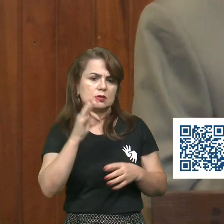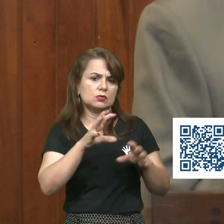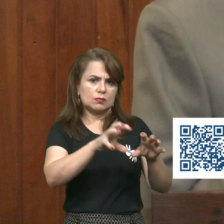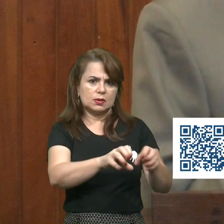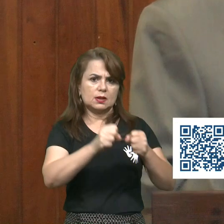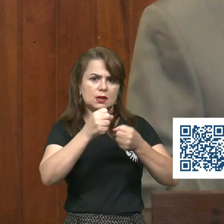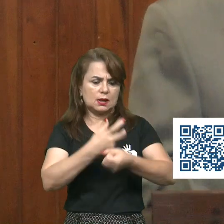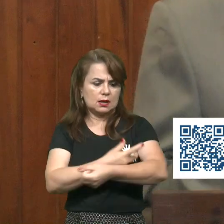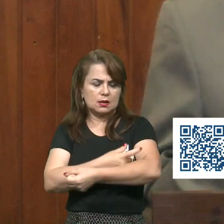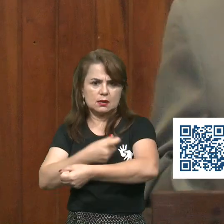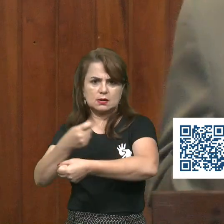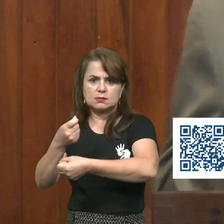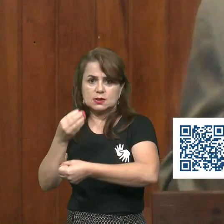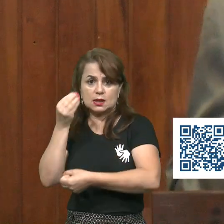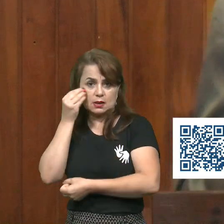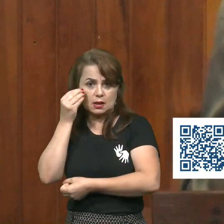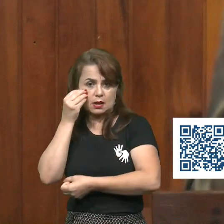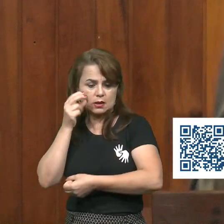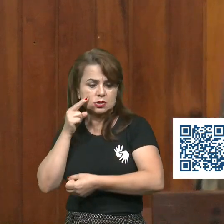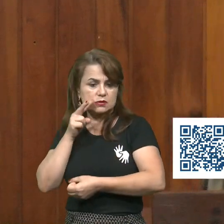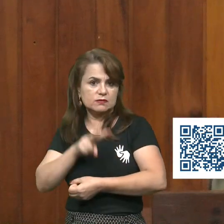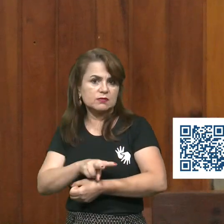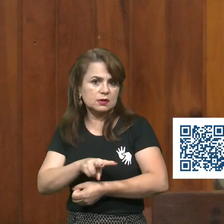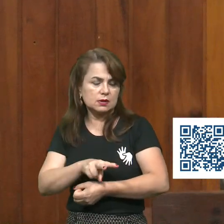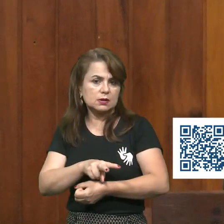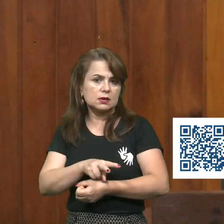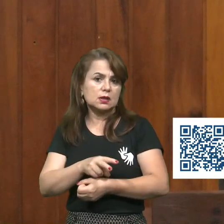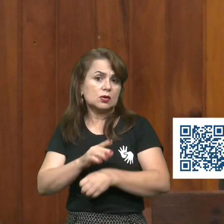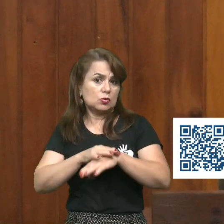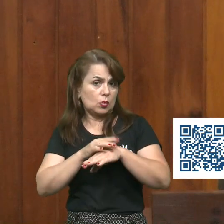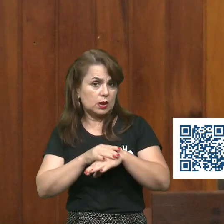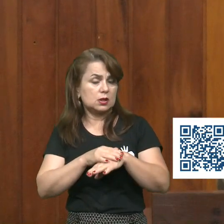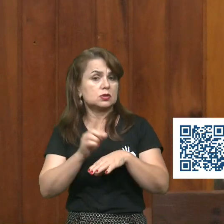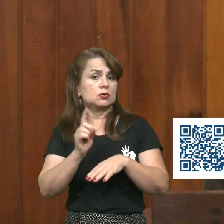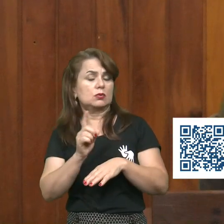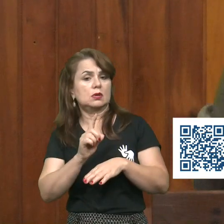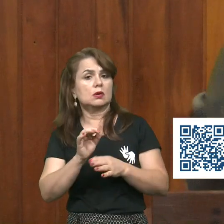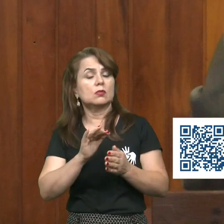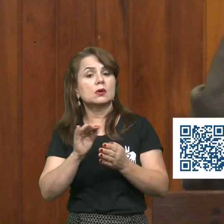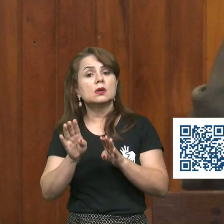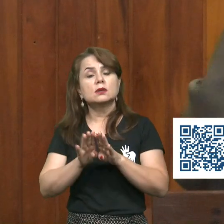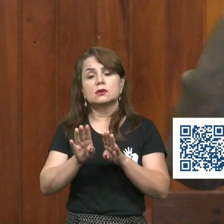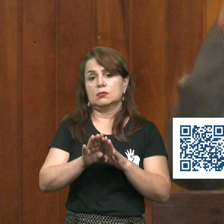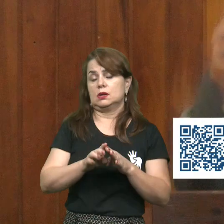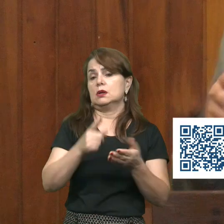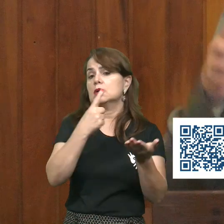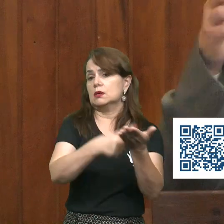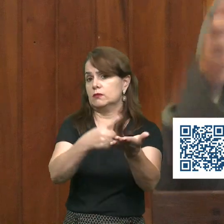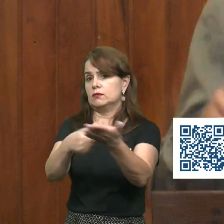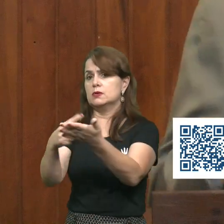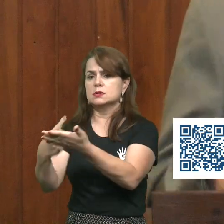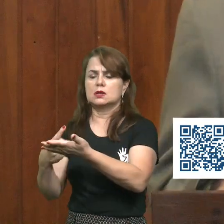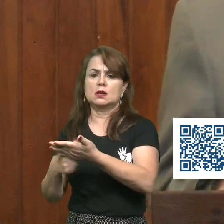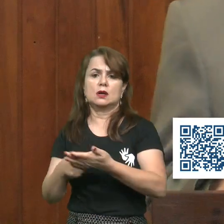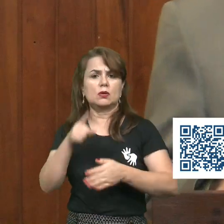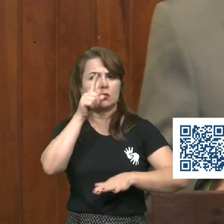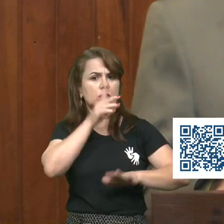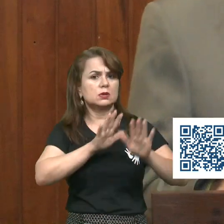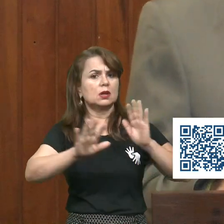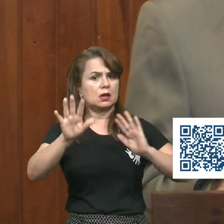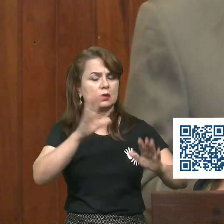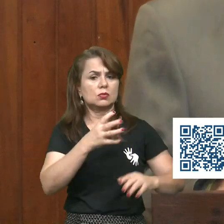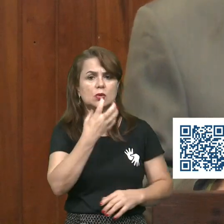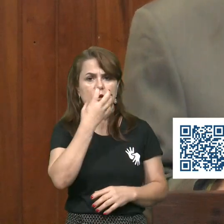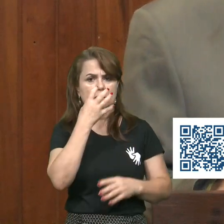também está sendo orientada sobre todas as possíveis doenças transmitidas por